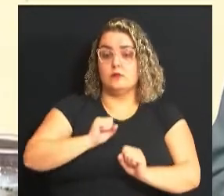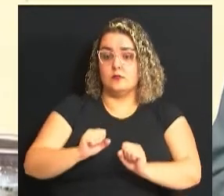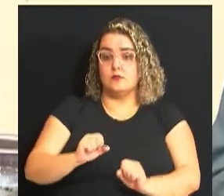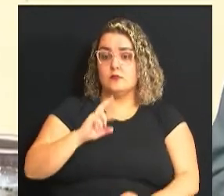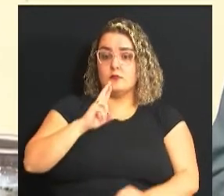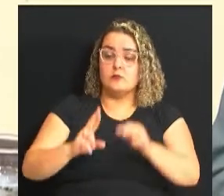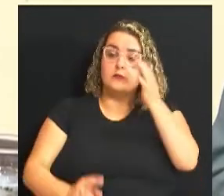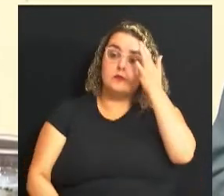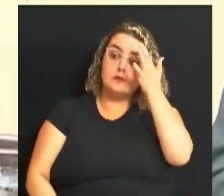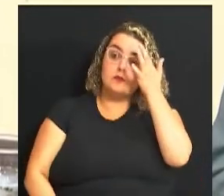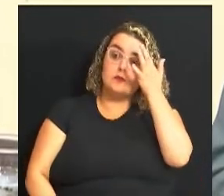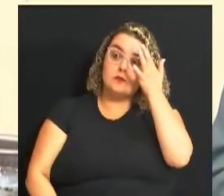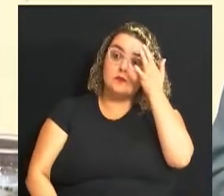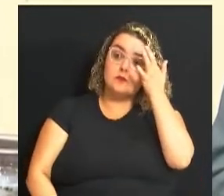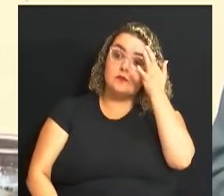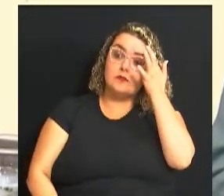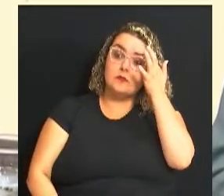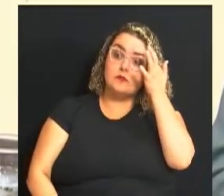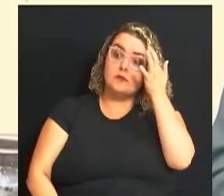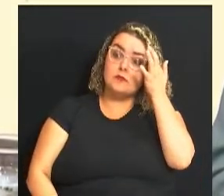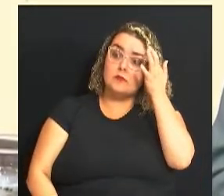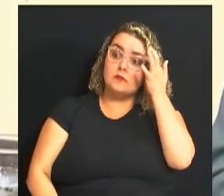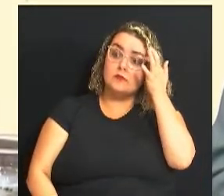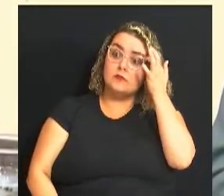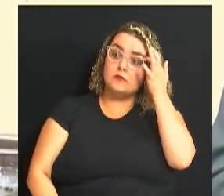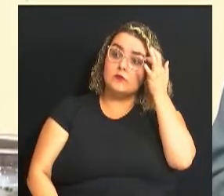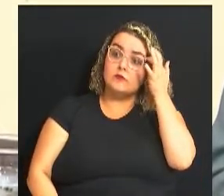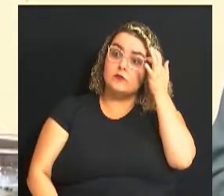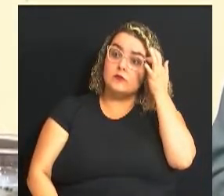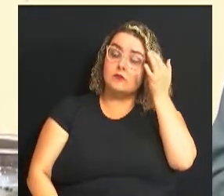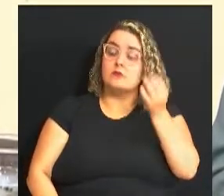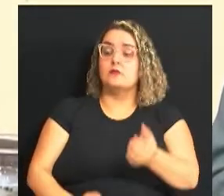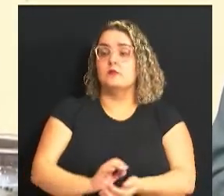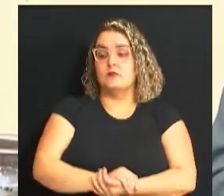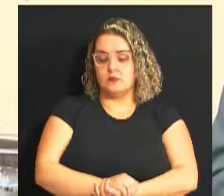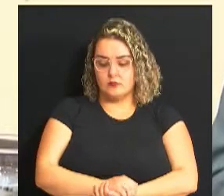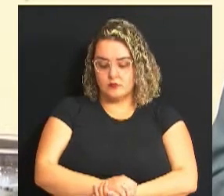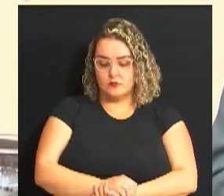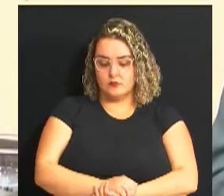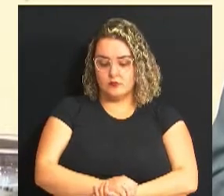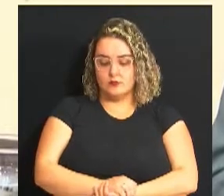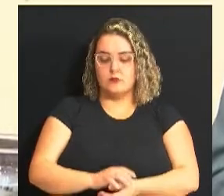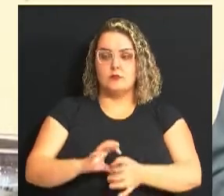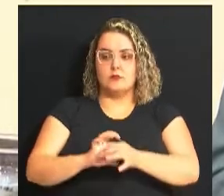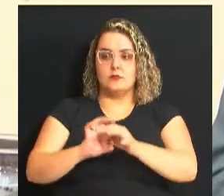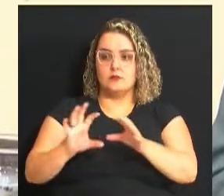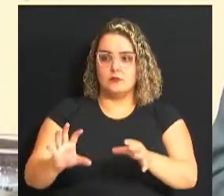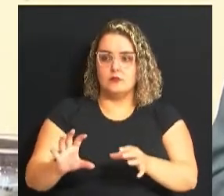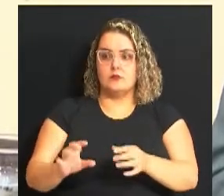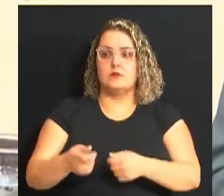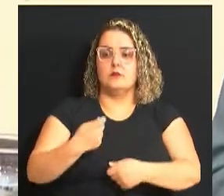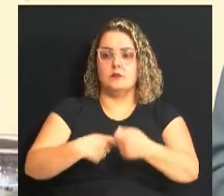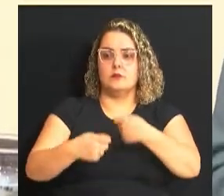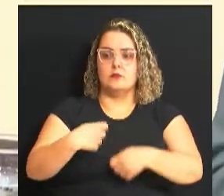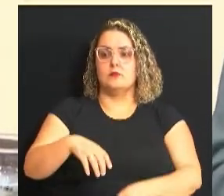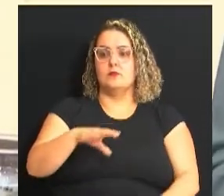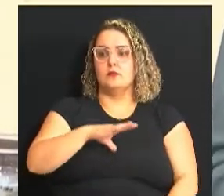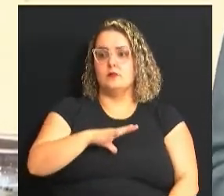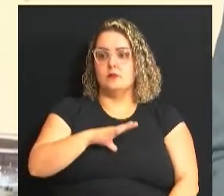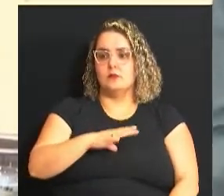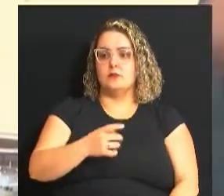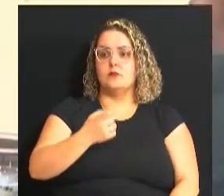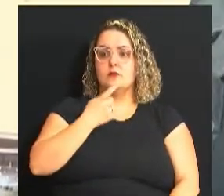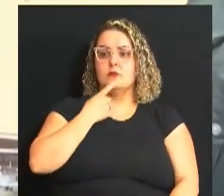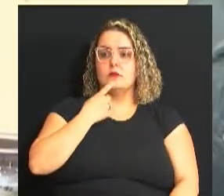volta passo à Secretaria de Urbanismo, passo para a administração municipal e, se for